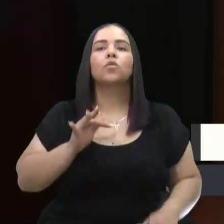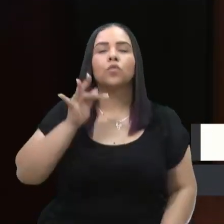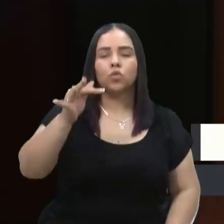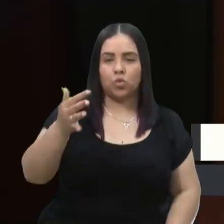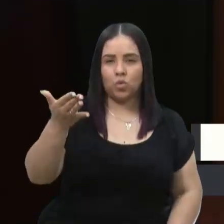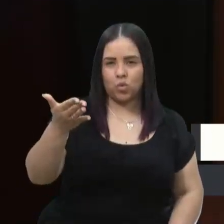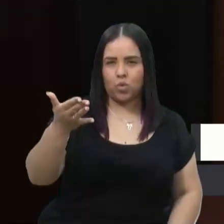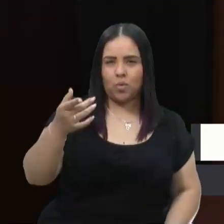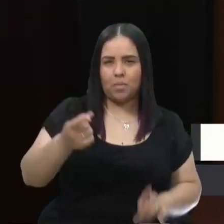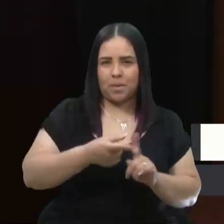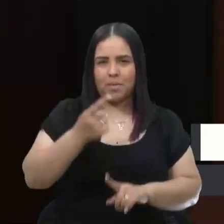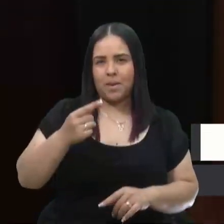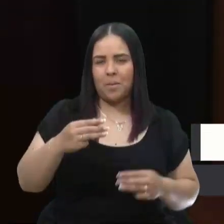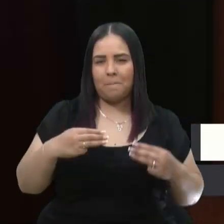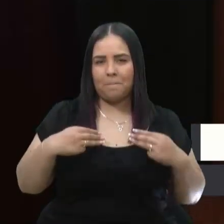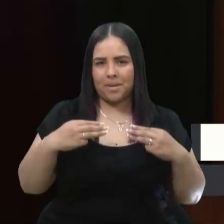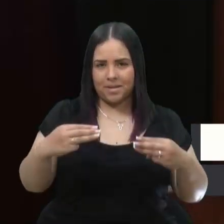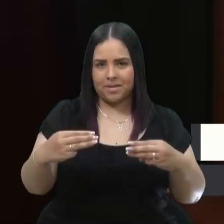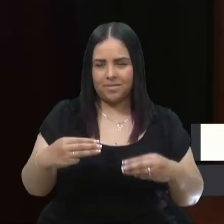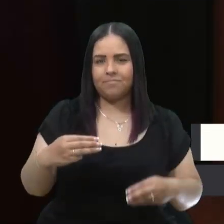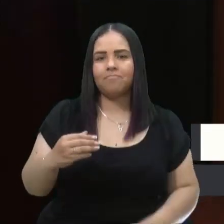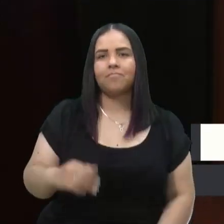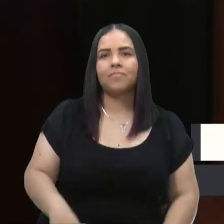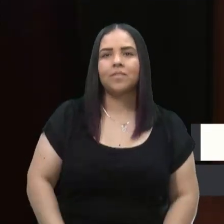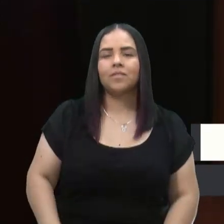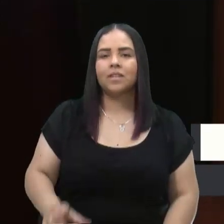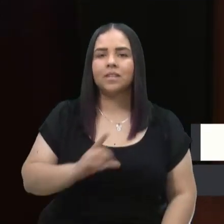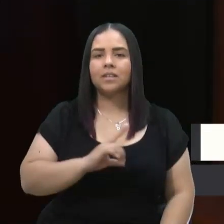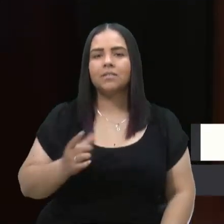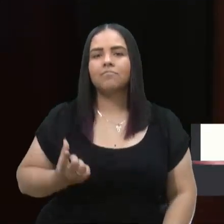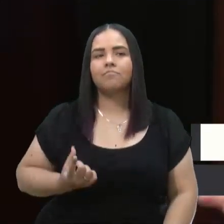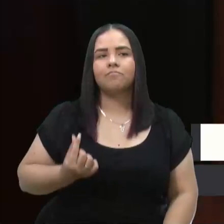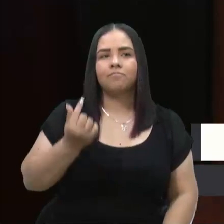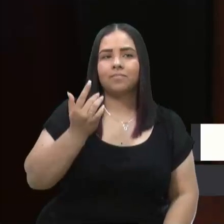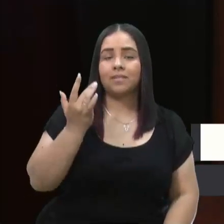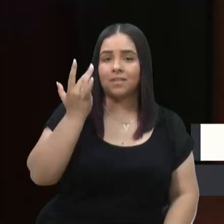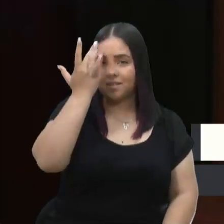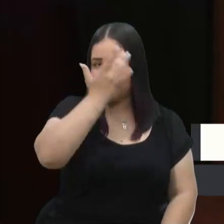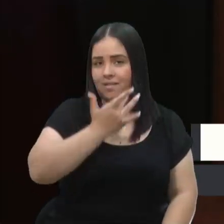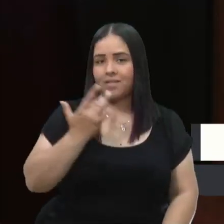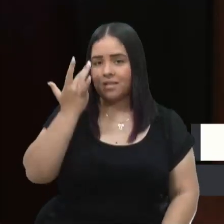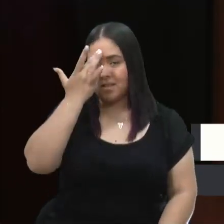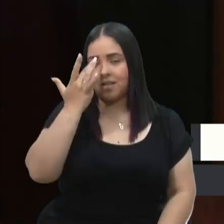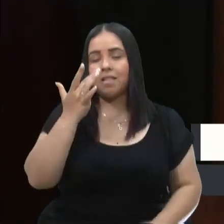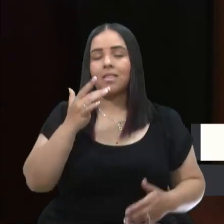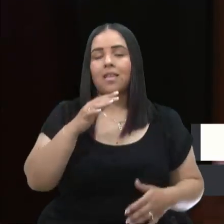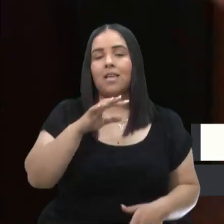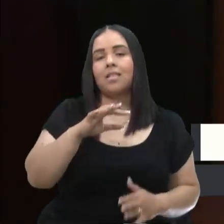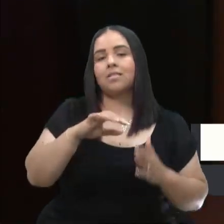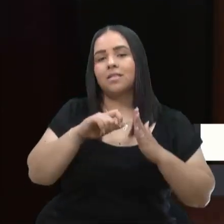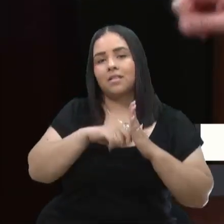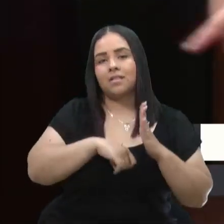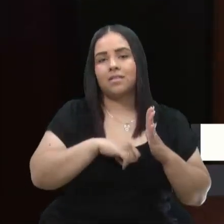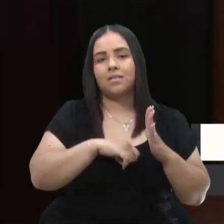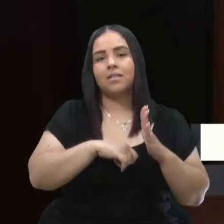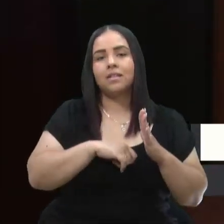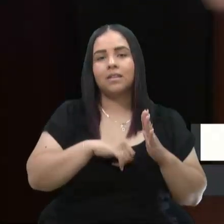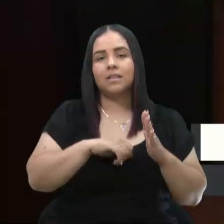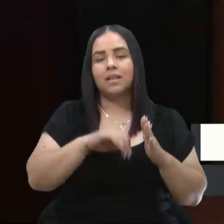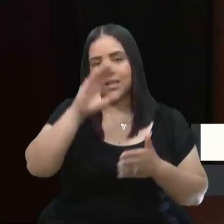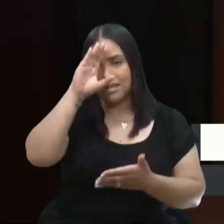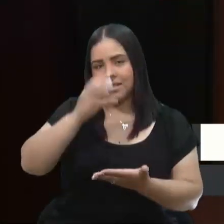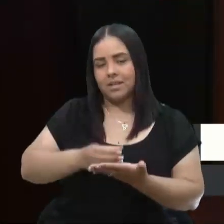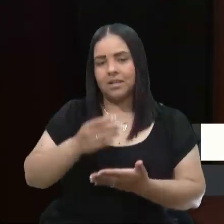primeiro ministro, né, o Haddad, que vai ser da economia, em sua tese de doutorado disse que a União Soviética só